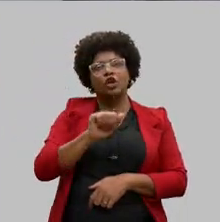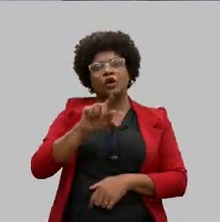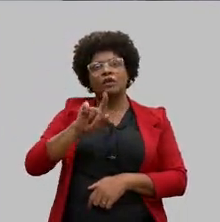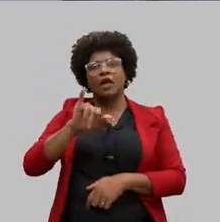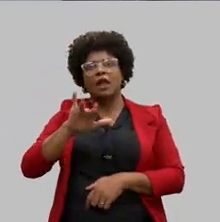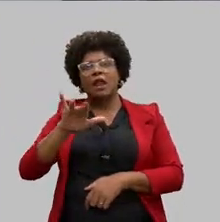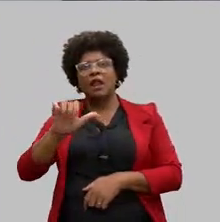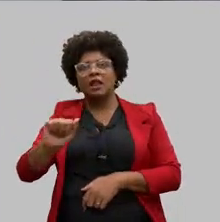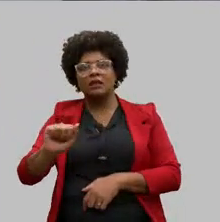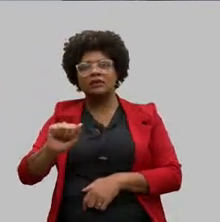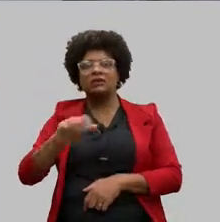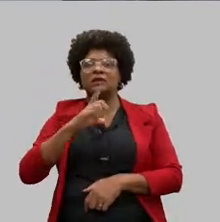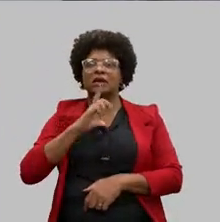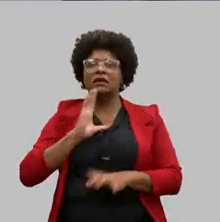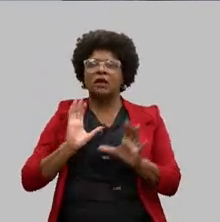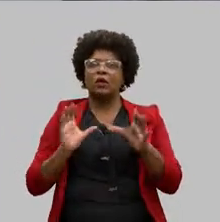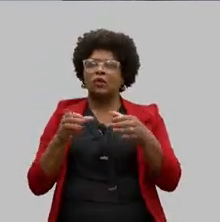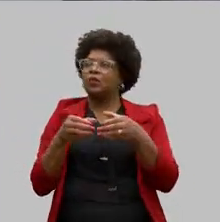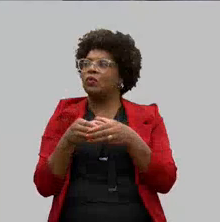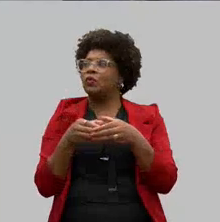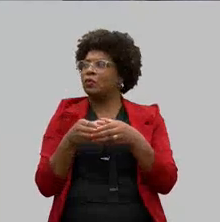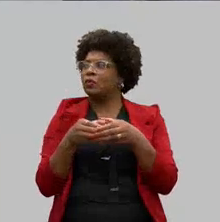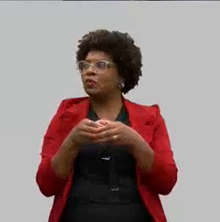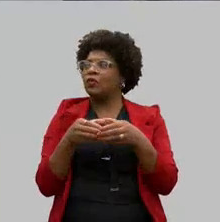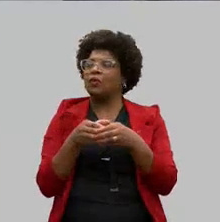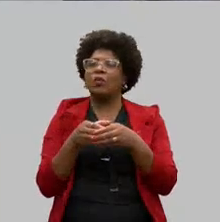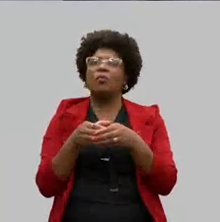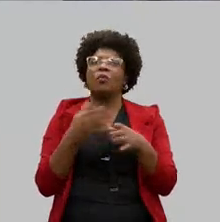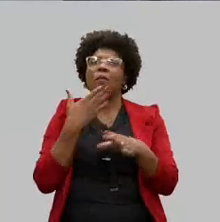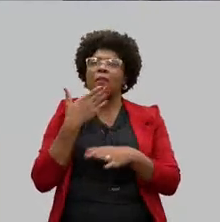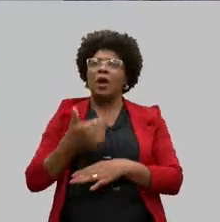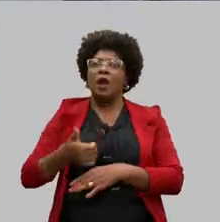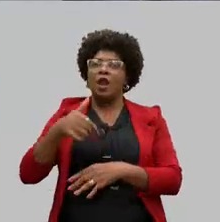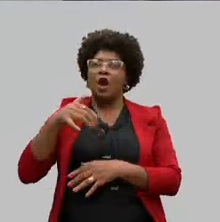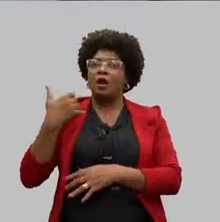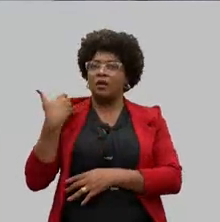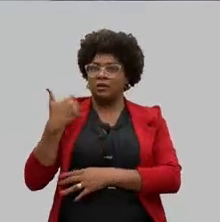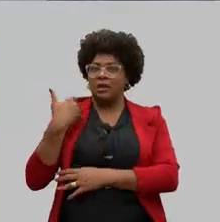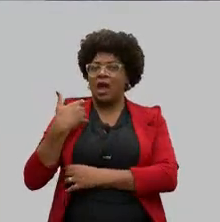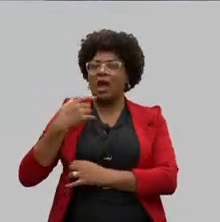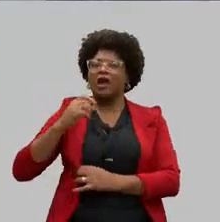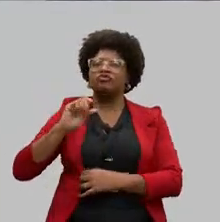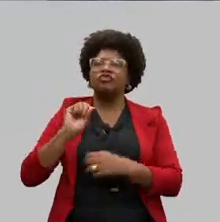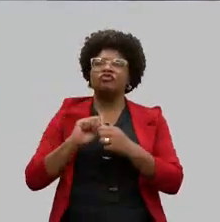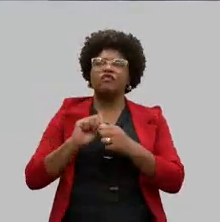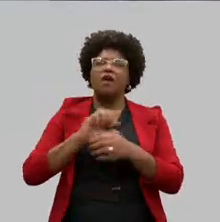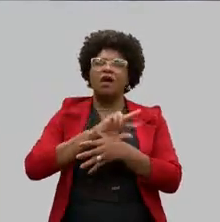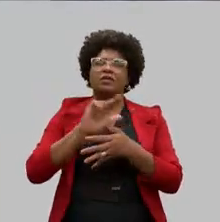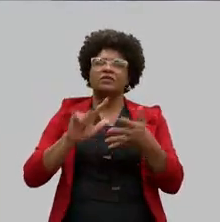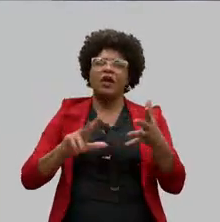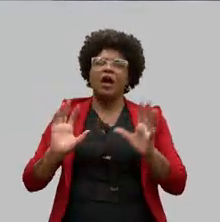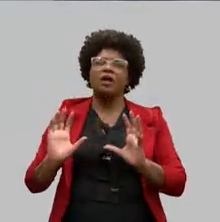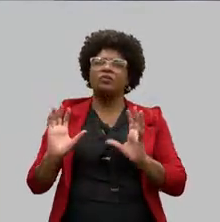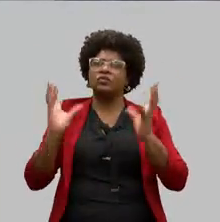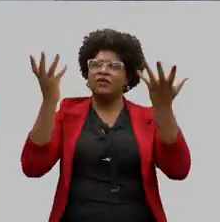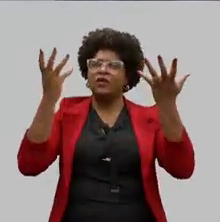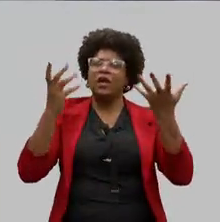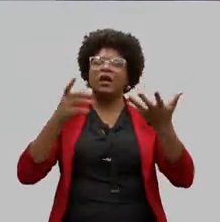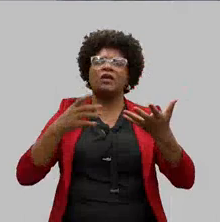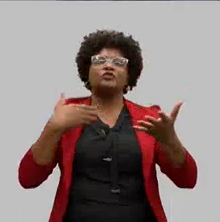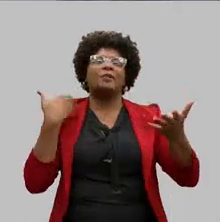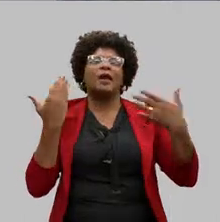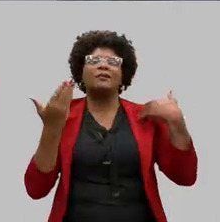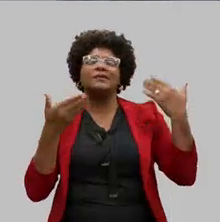um grupo da melhor idade que tem dança que faz eventos que faz passeios com grupo de melhoridade em vários locais da